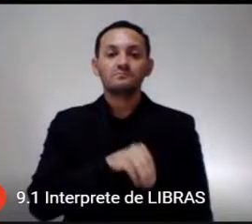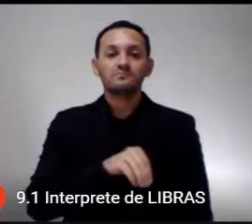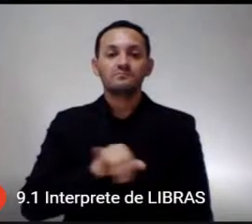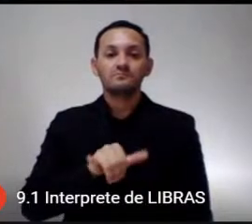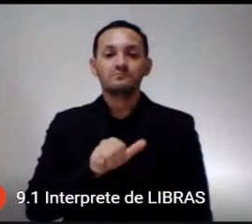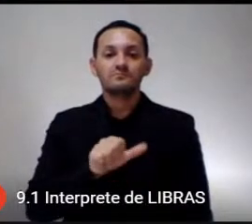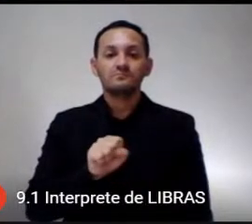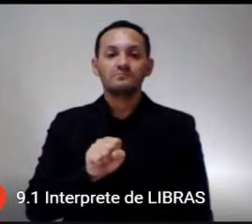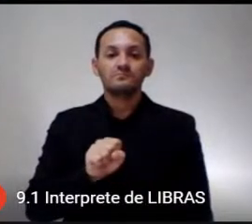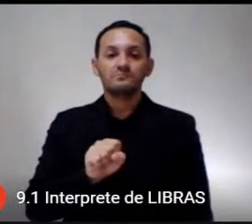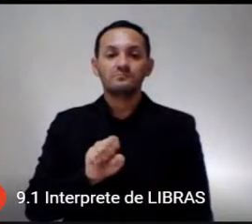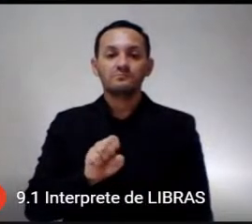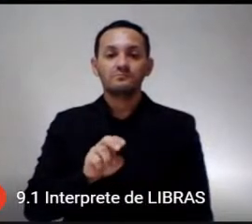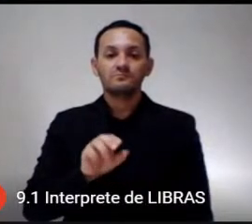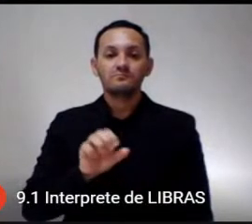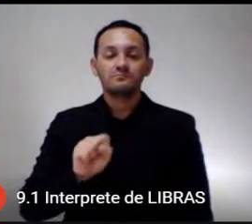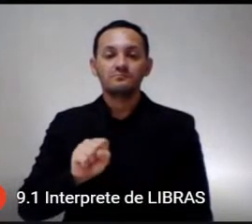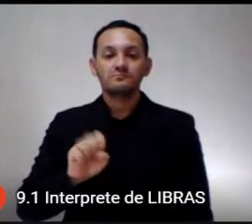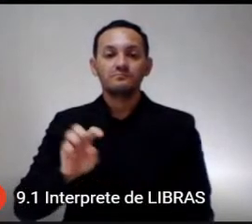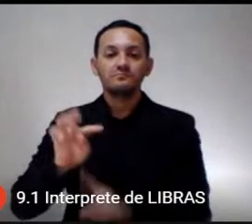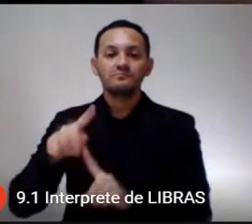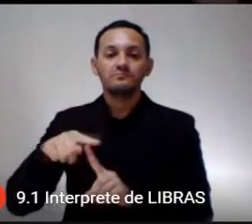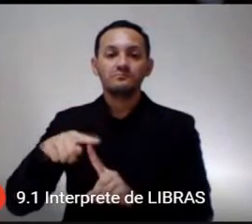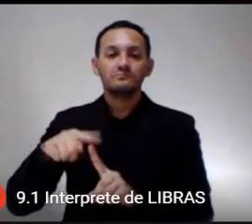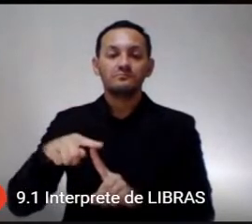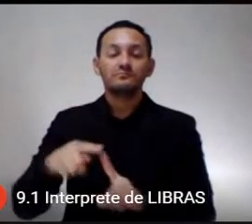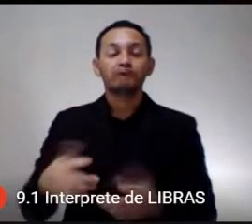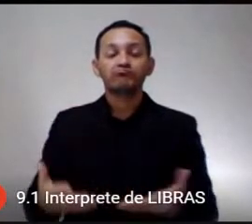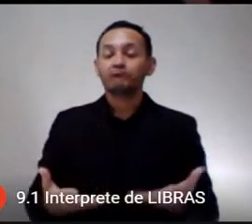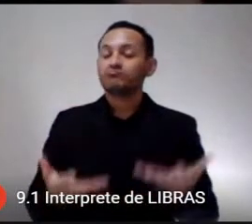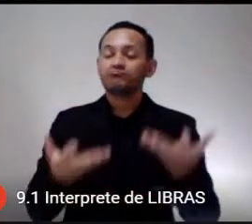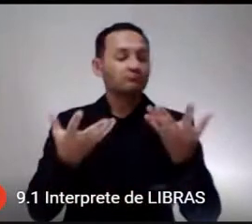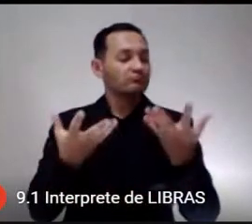Então, diante disto, eu estou negando